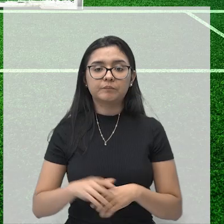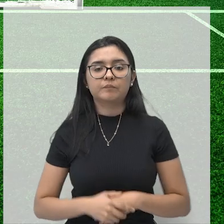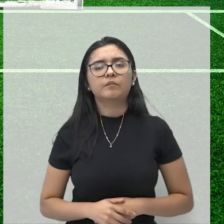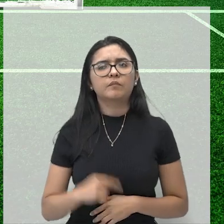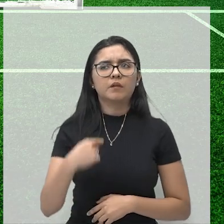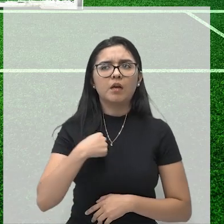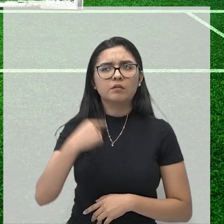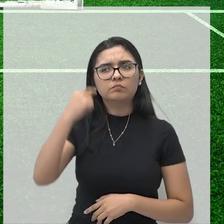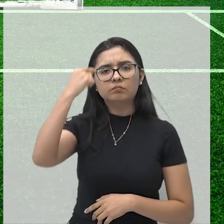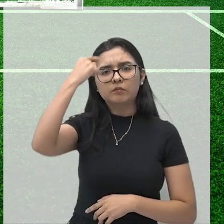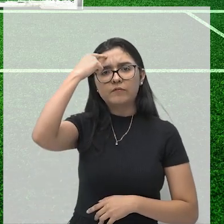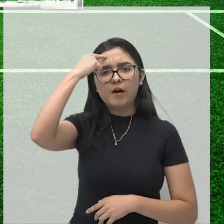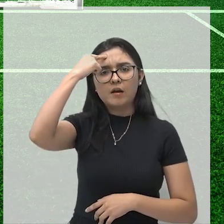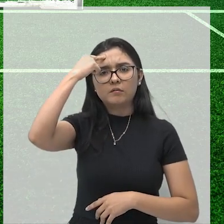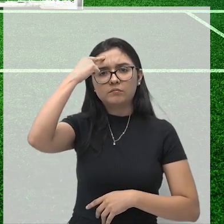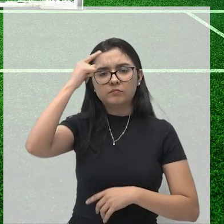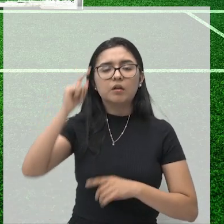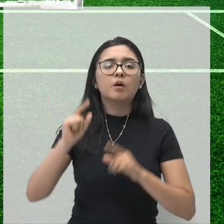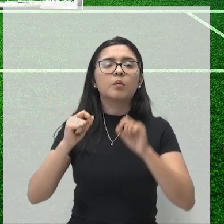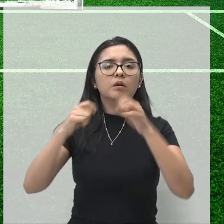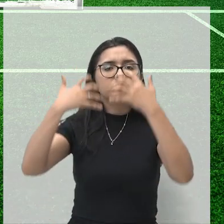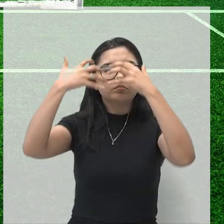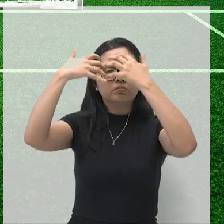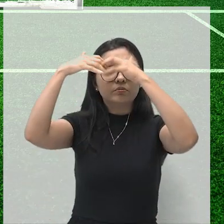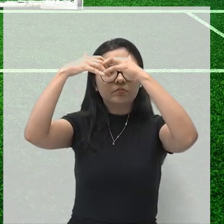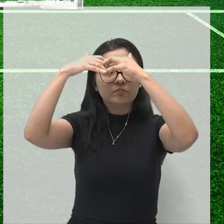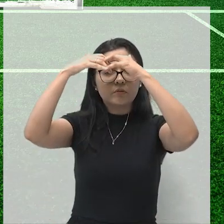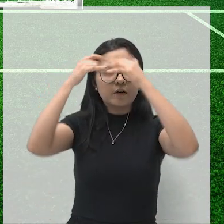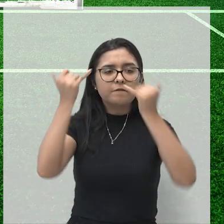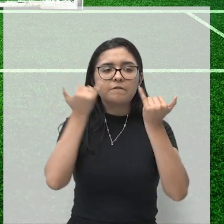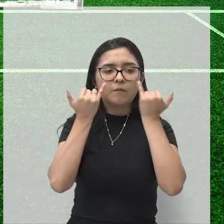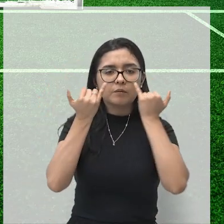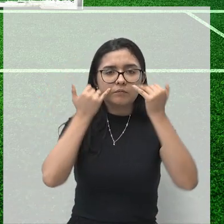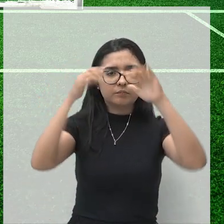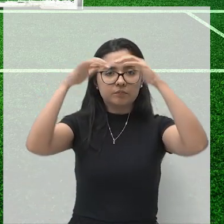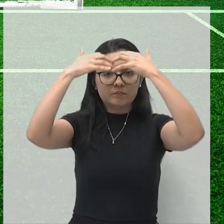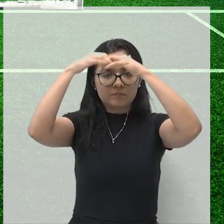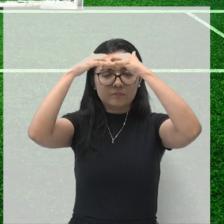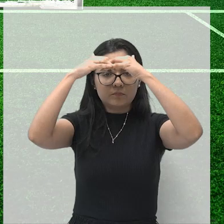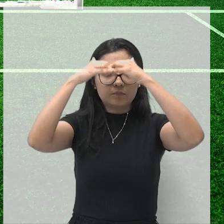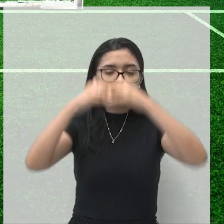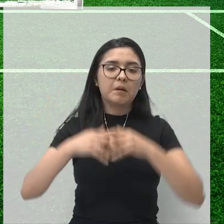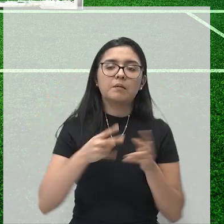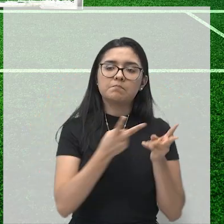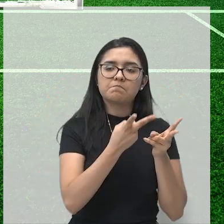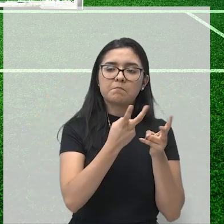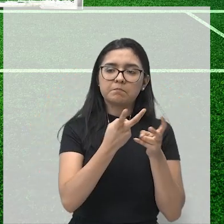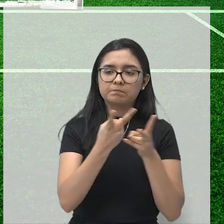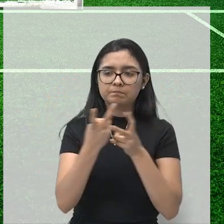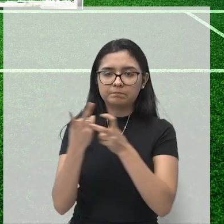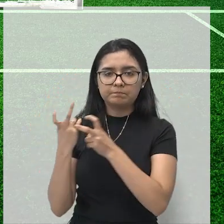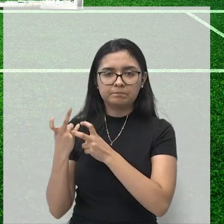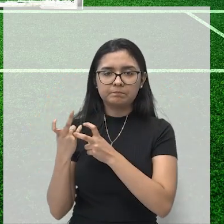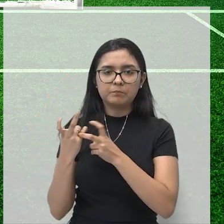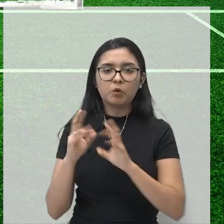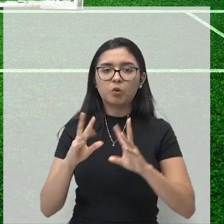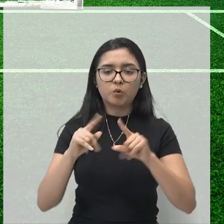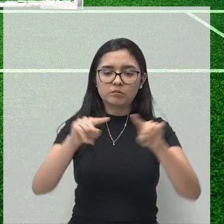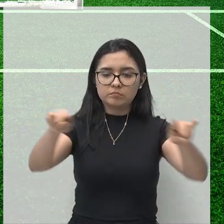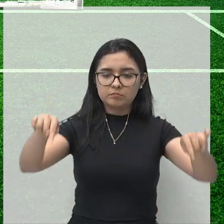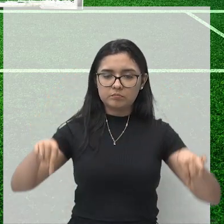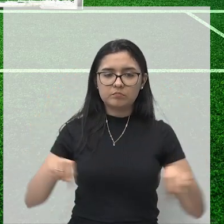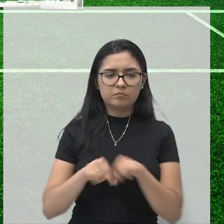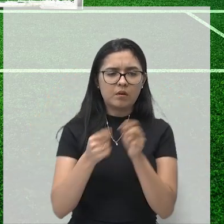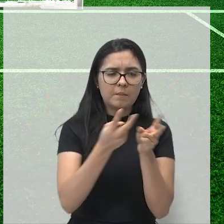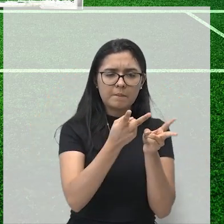joga o comando para o cérebro, né? Ele joga o comando para o cérebro para observar todos que estão no seu campo